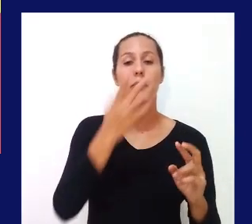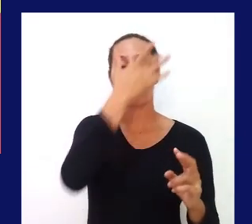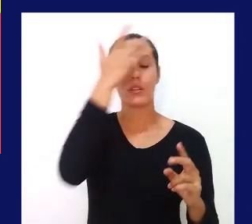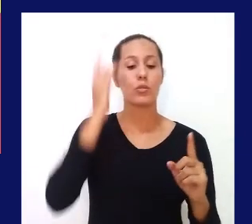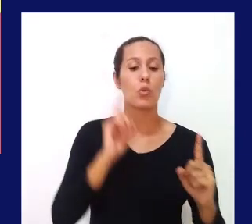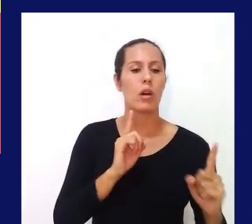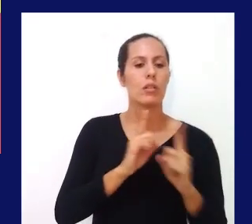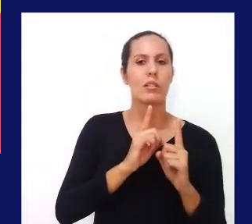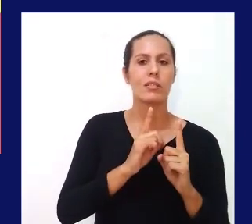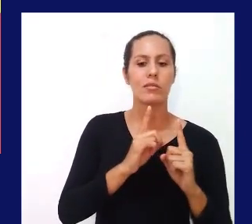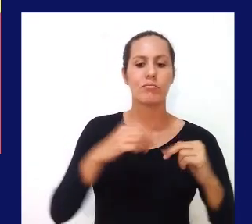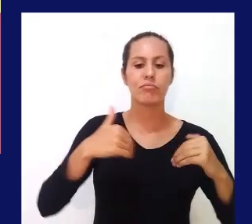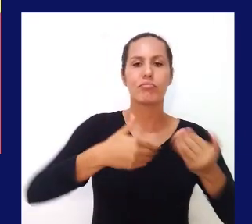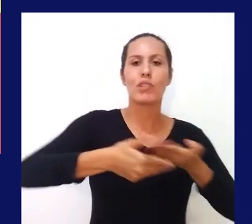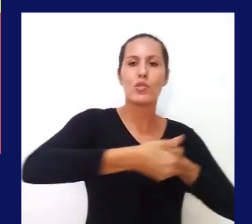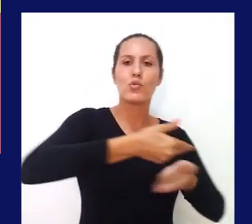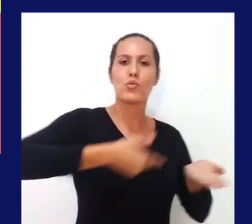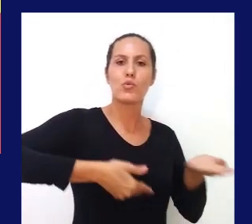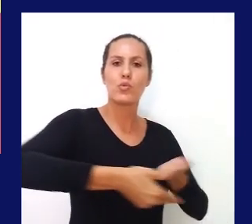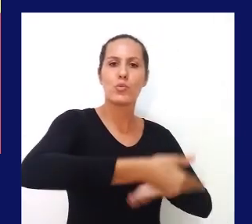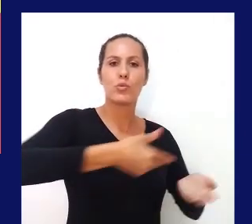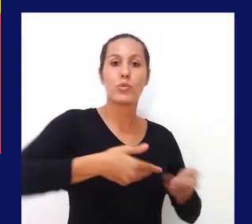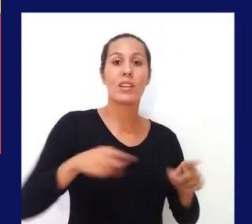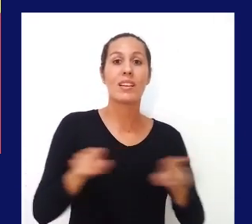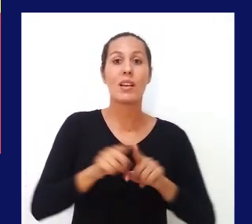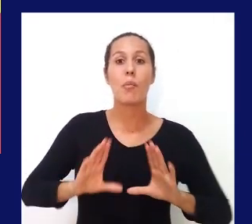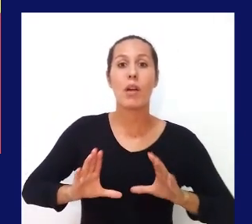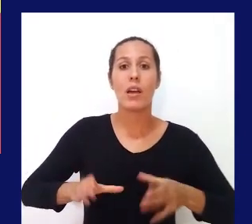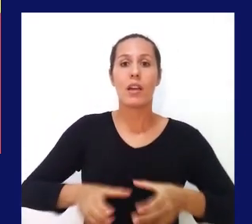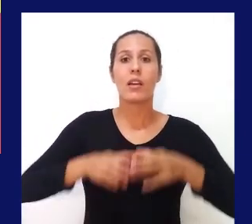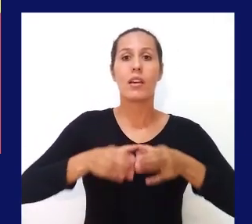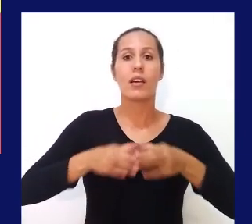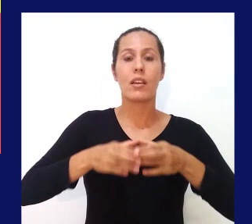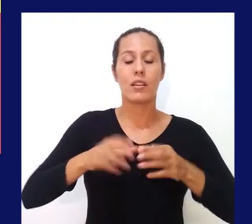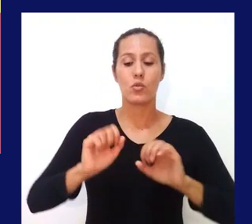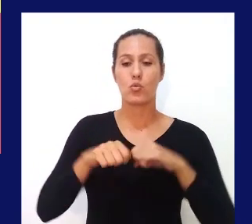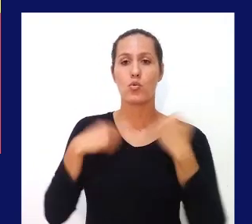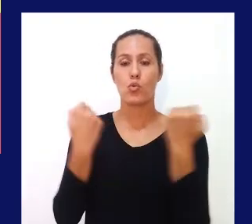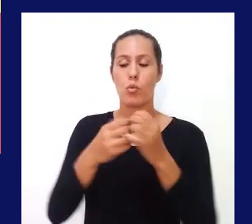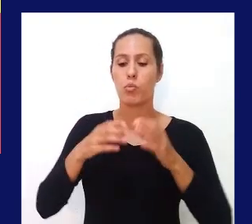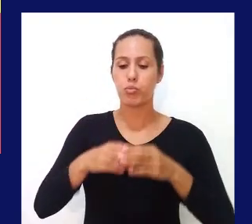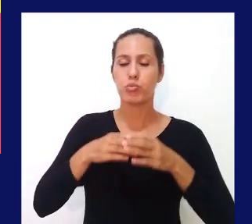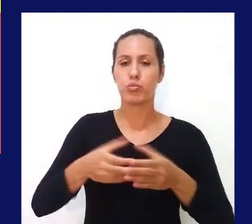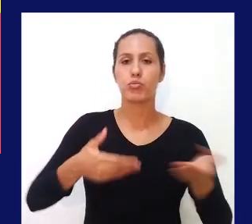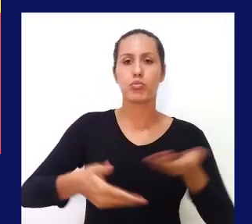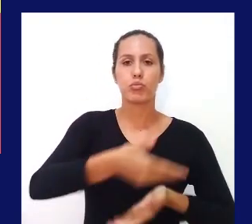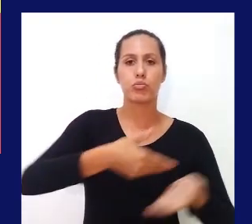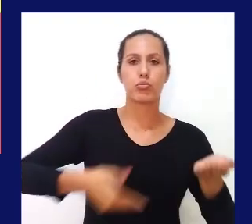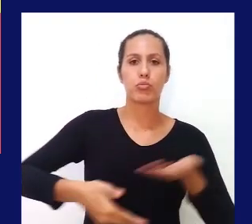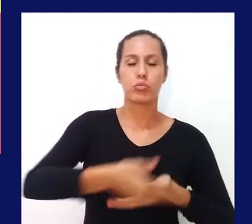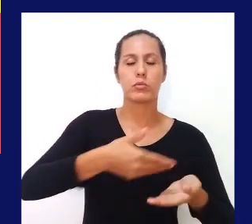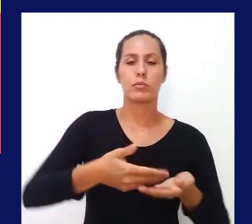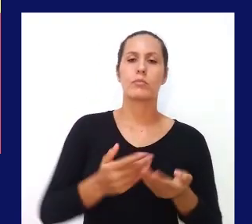e também por ser associada ao convívio social. A dança de salão ela pode ser dançada no